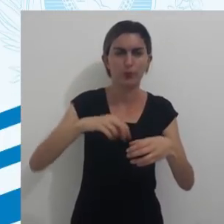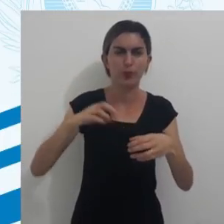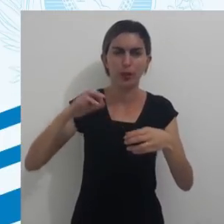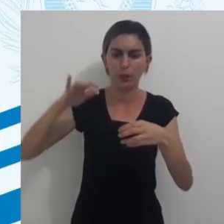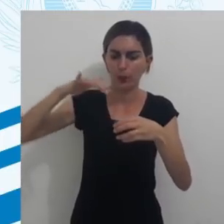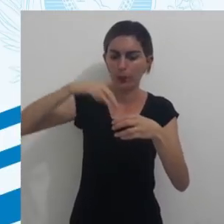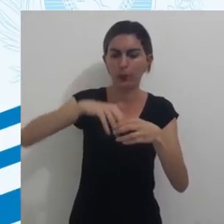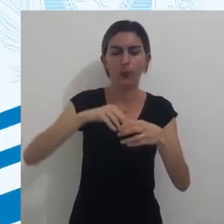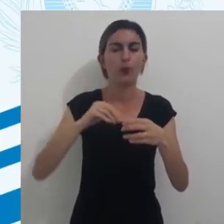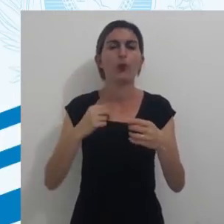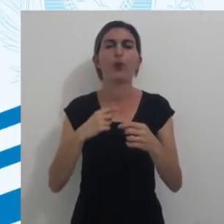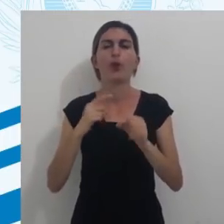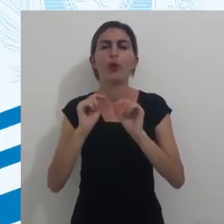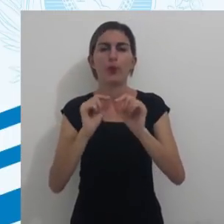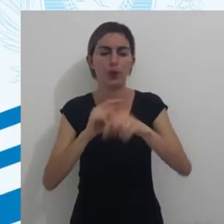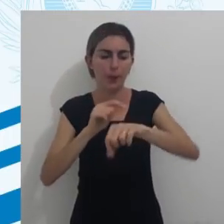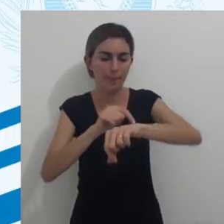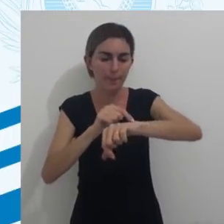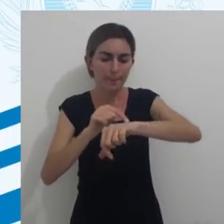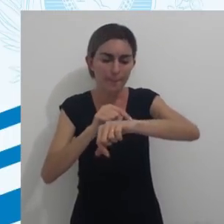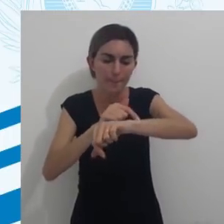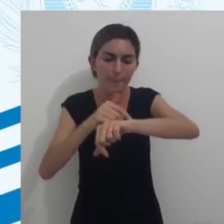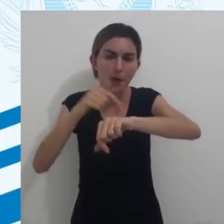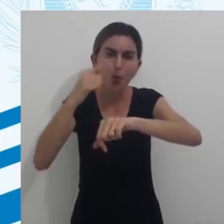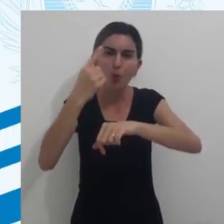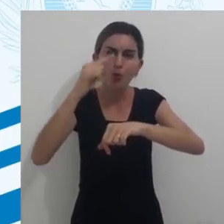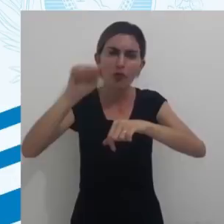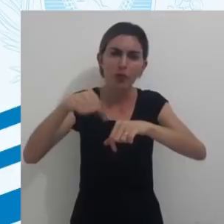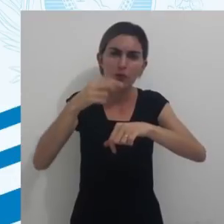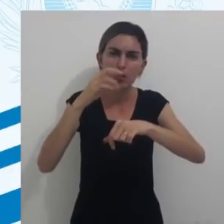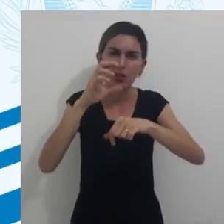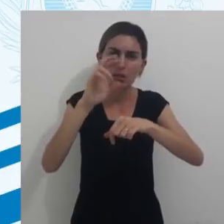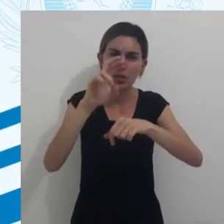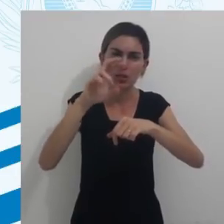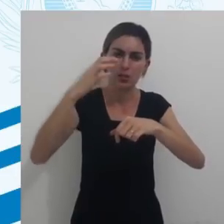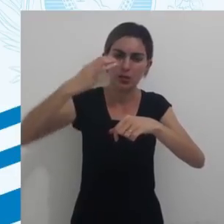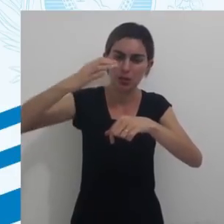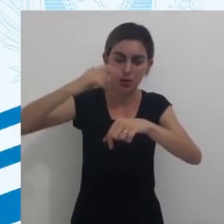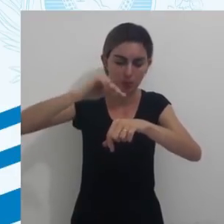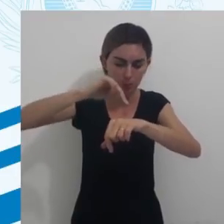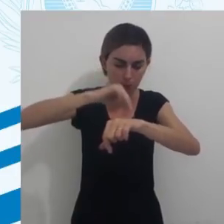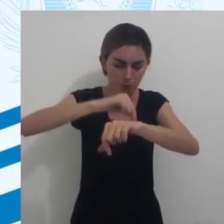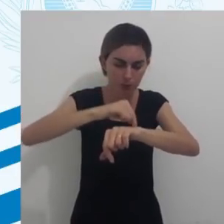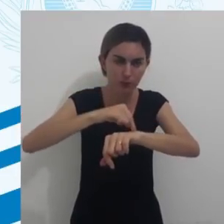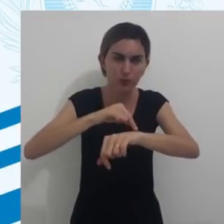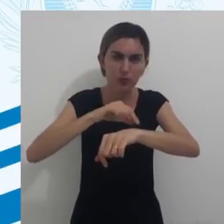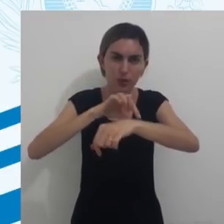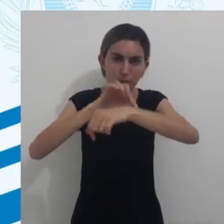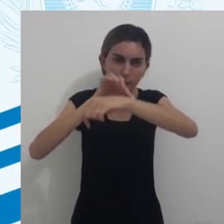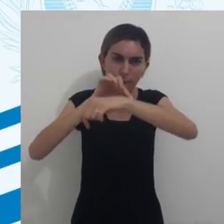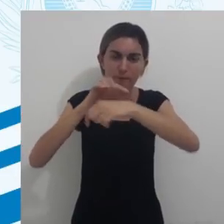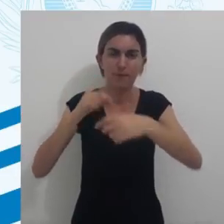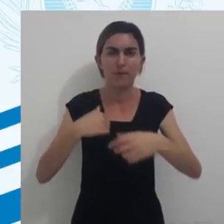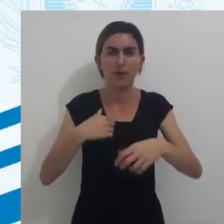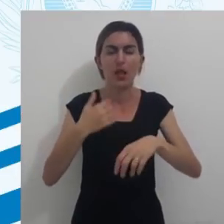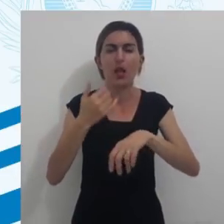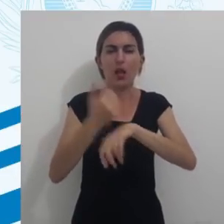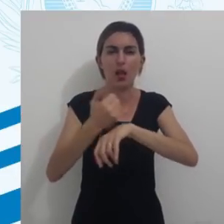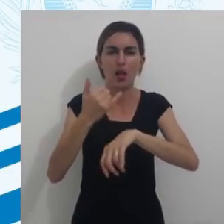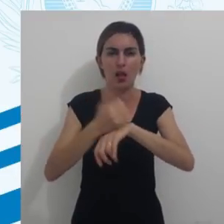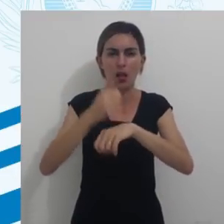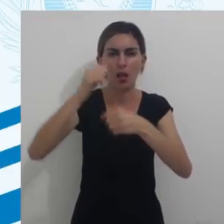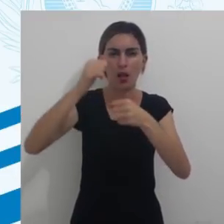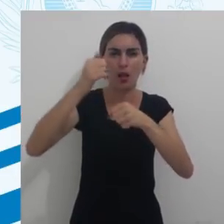reduzido, ultrapassando a pele até 1,5 cm, porém é detida por uma chapa de alumínio